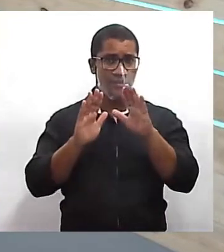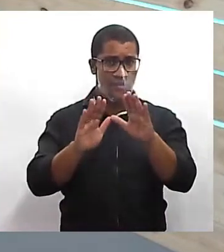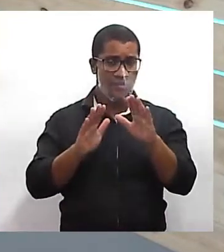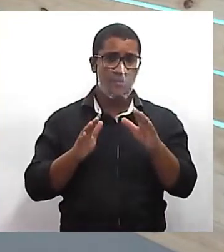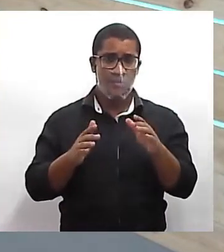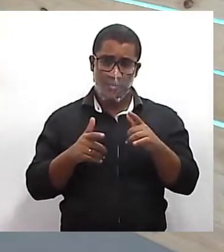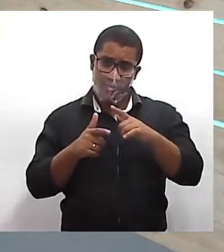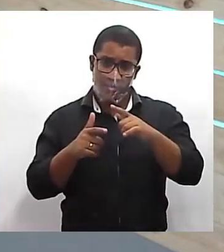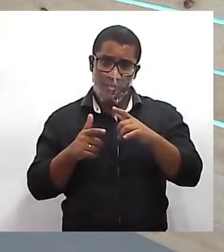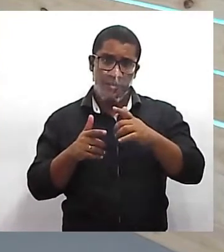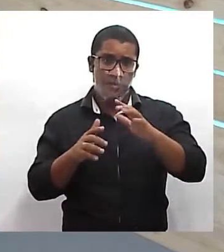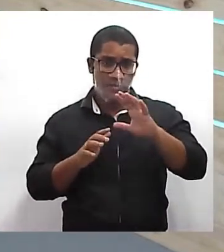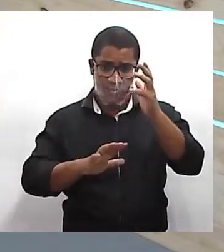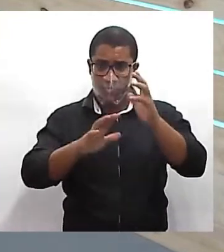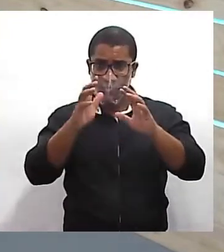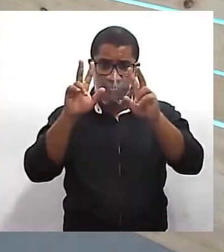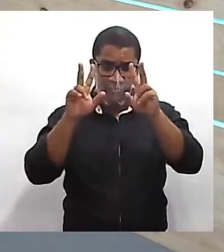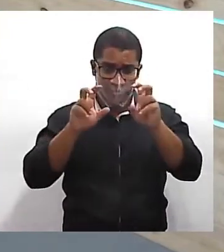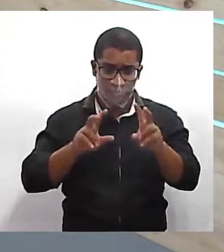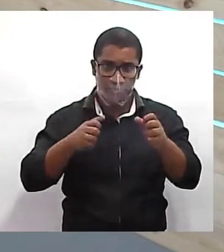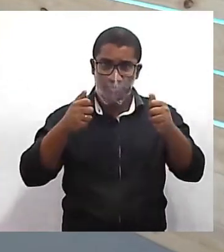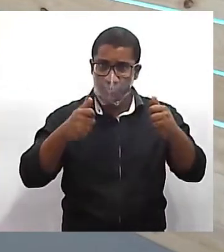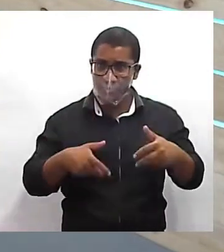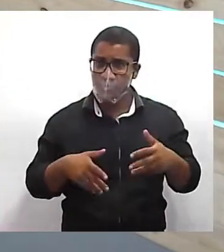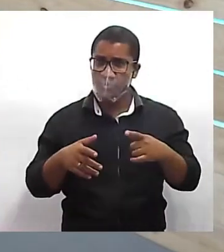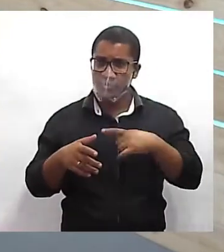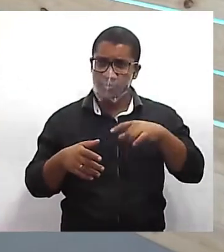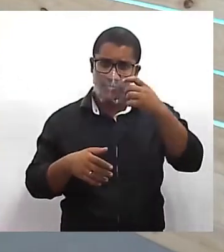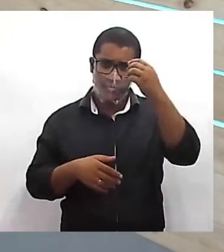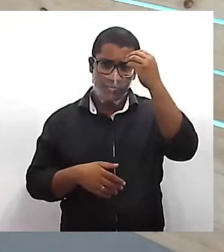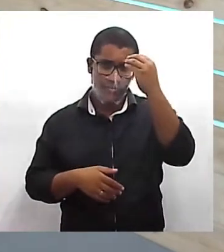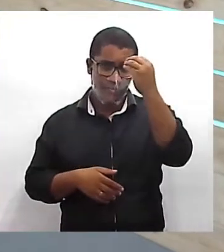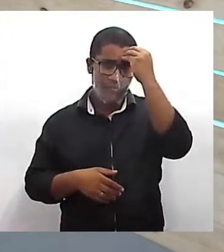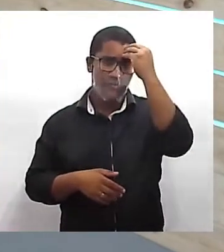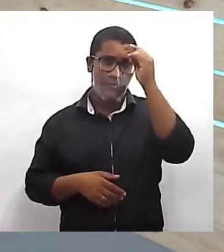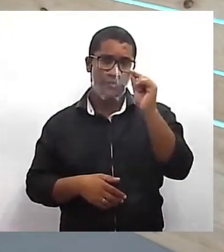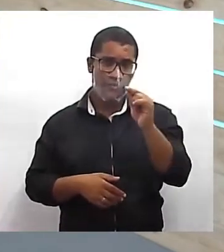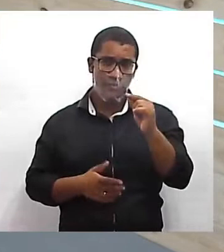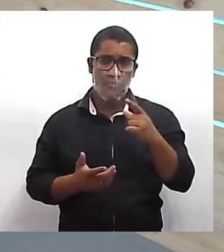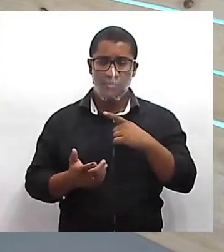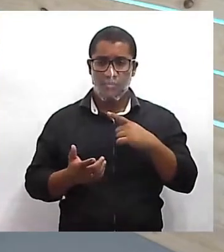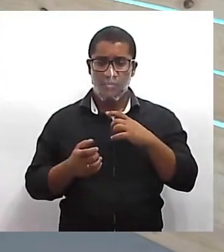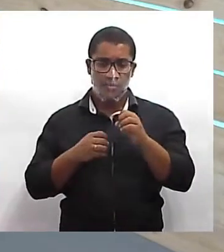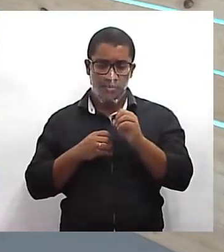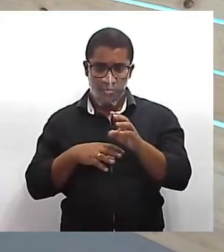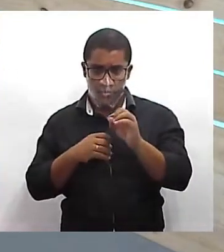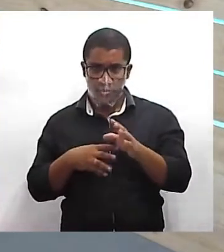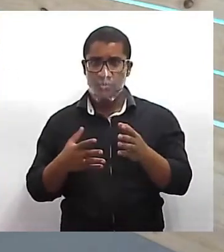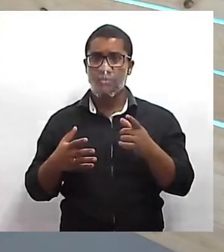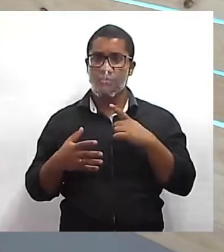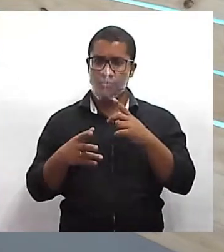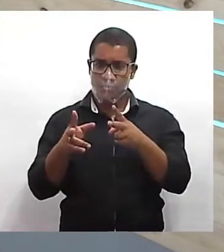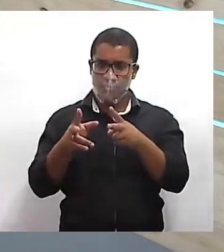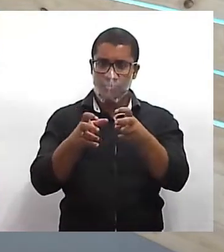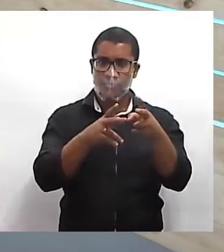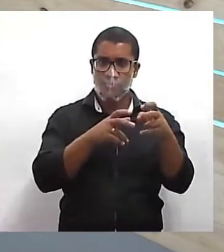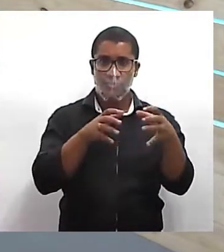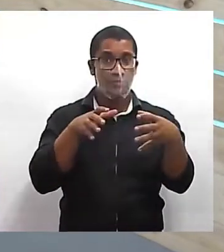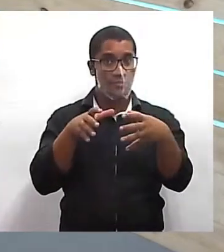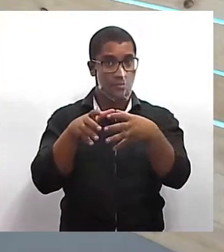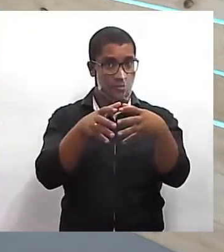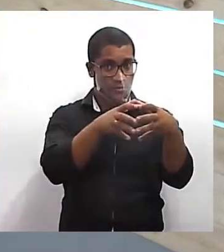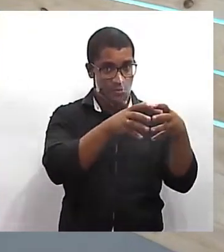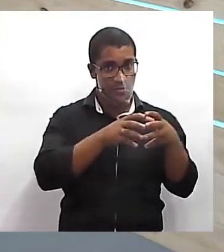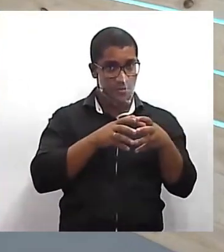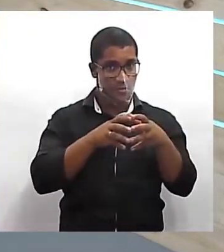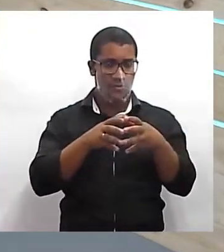problemáticas, temos que ter em mente isso, que toda construção ele traz em si a percepção do grupo que está por trás,